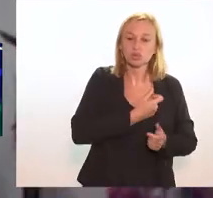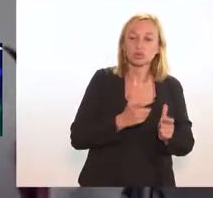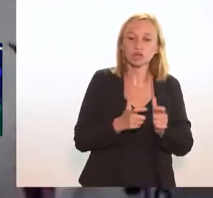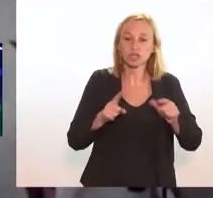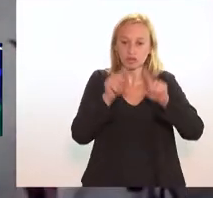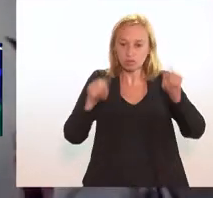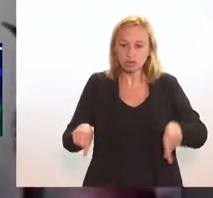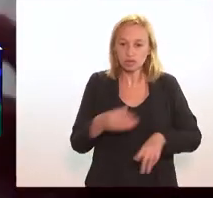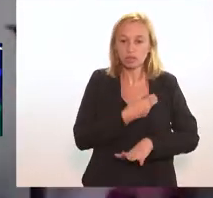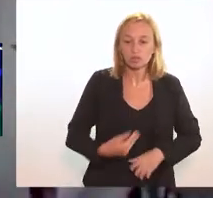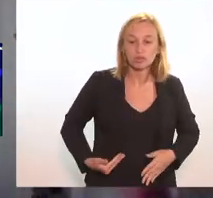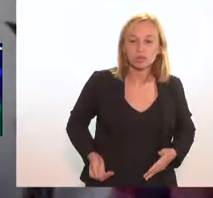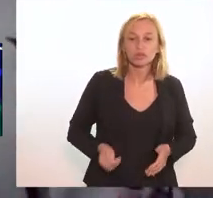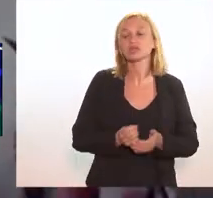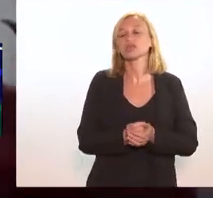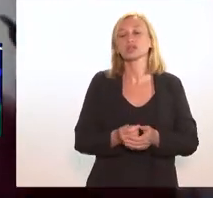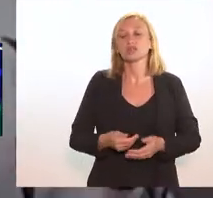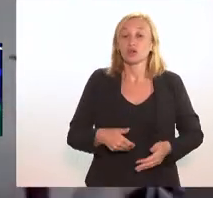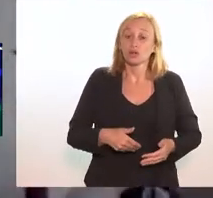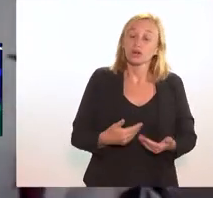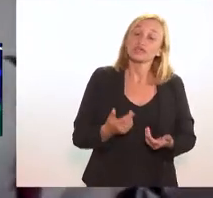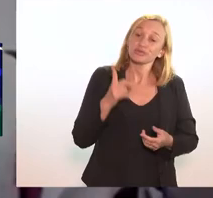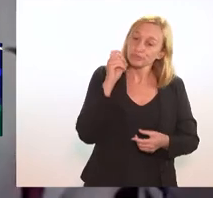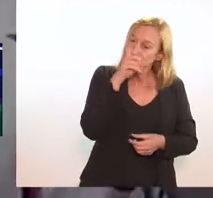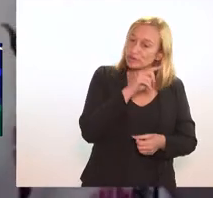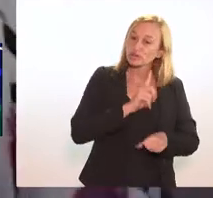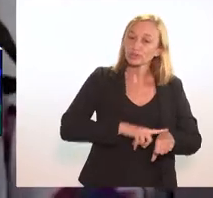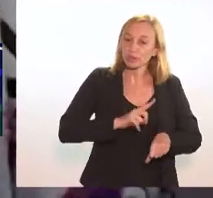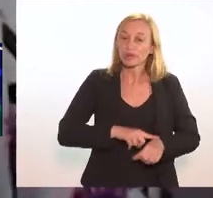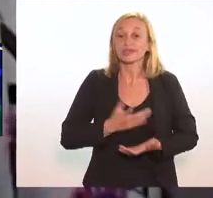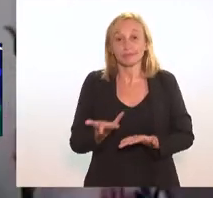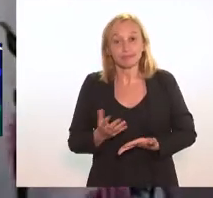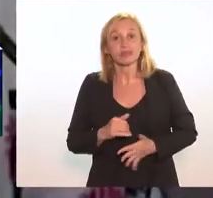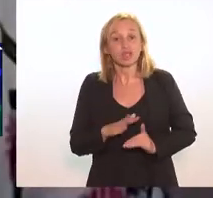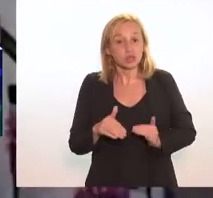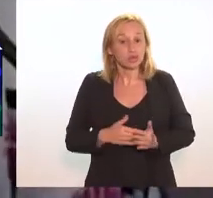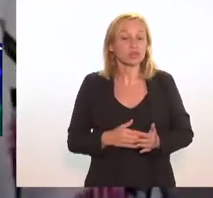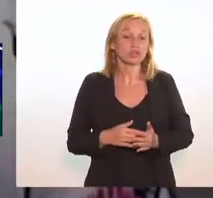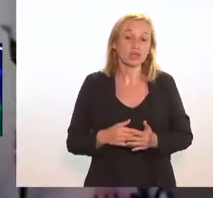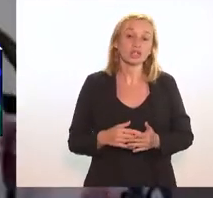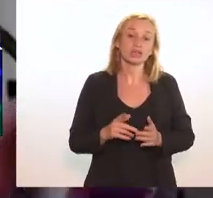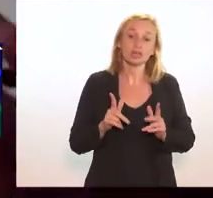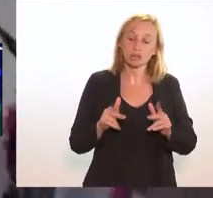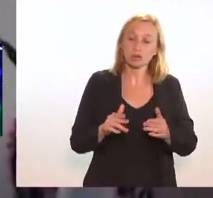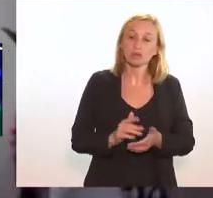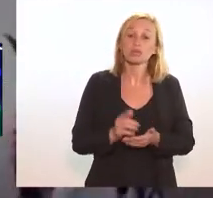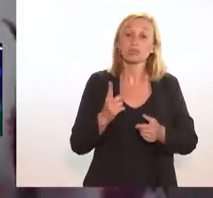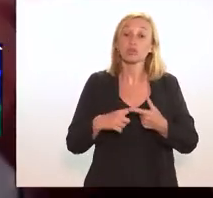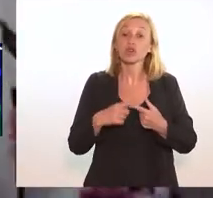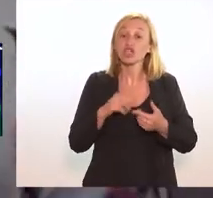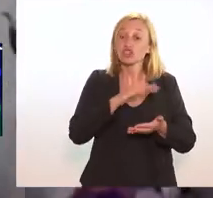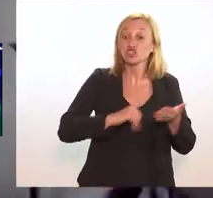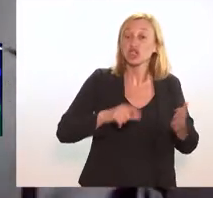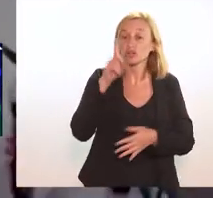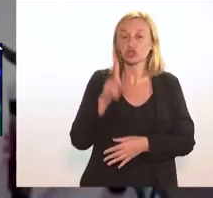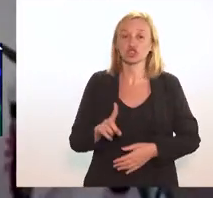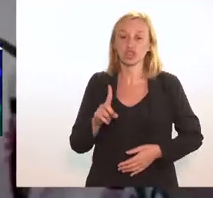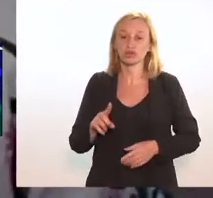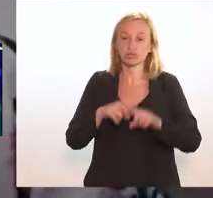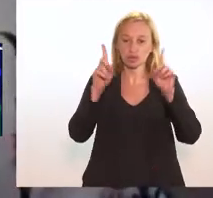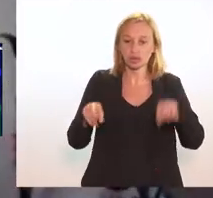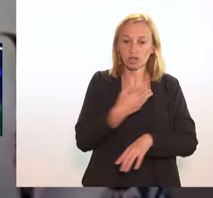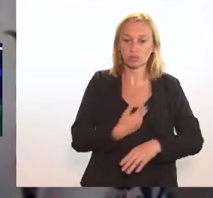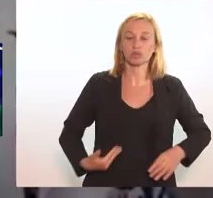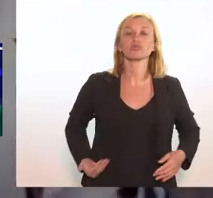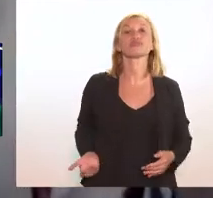públicos estaduais que estão passando por momentos difíceis. E todos eles reclamam da mesma coisa. Por que foi tirado esse direito, que é um direito do funcionário público?